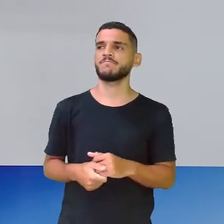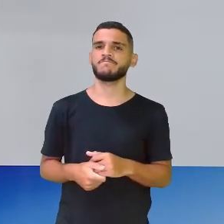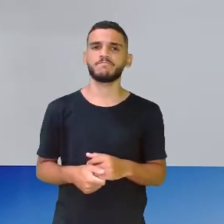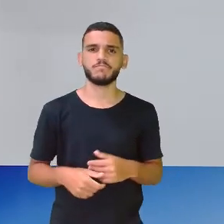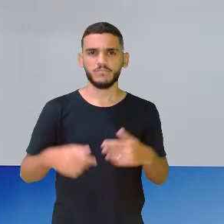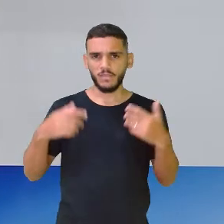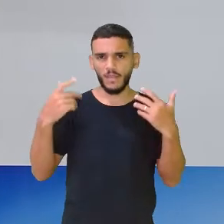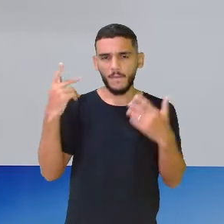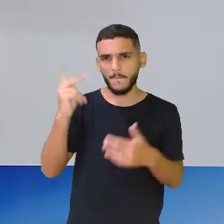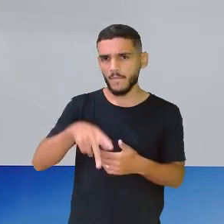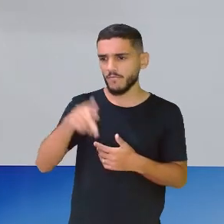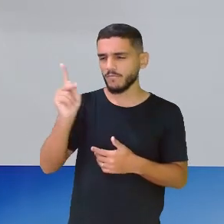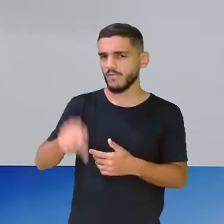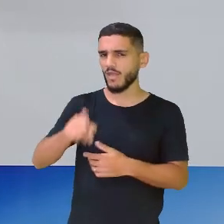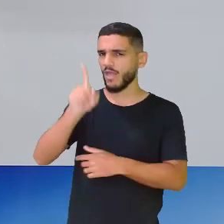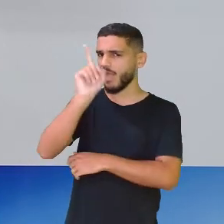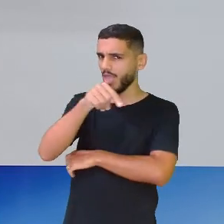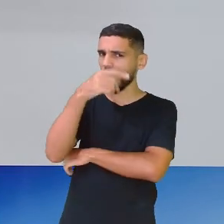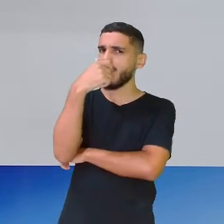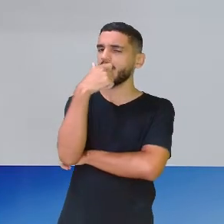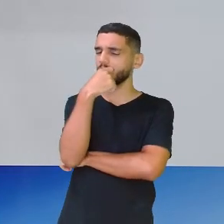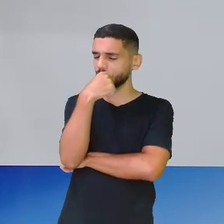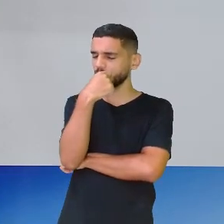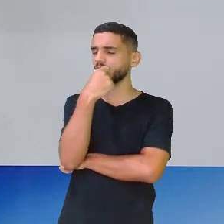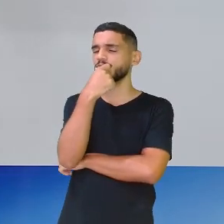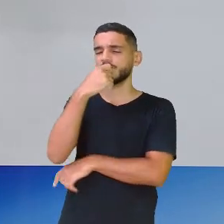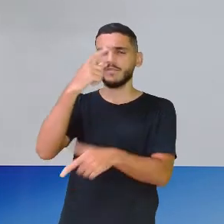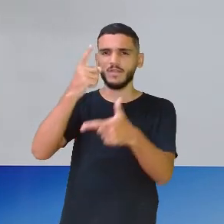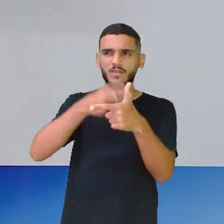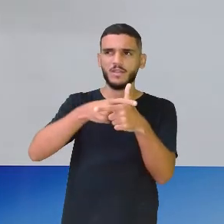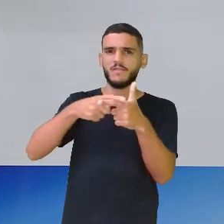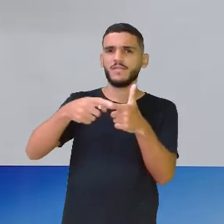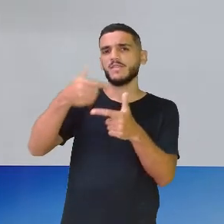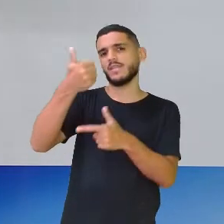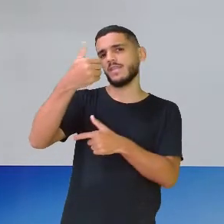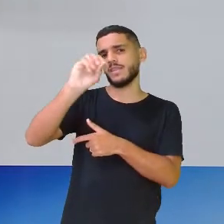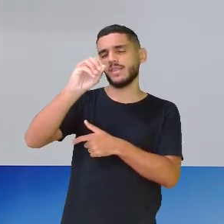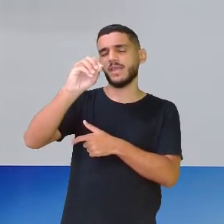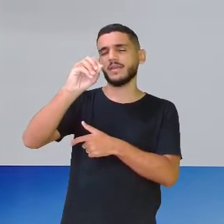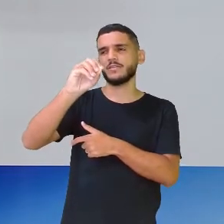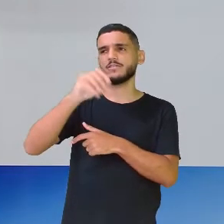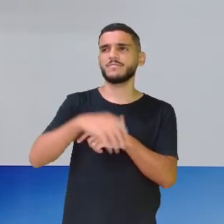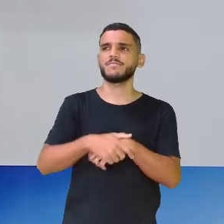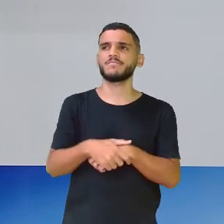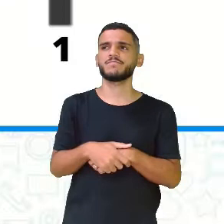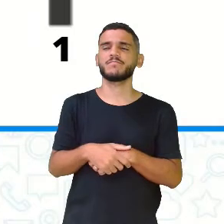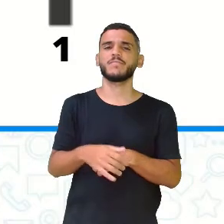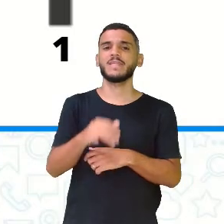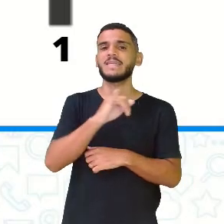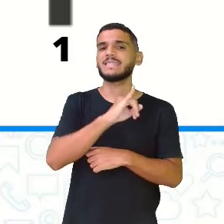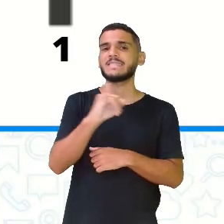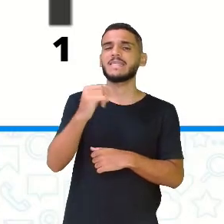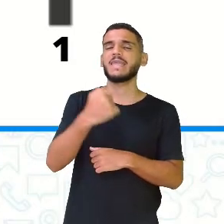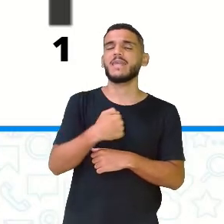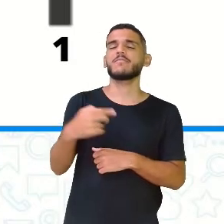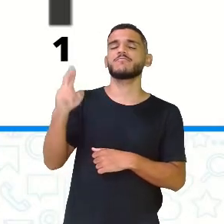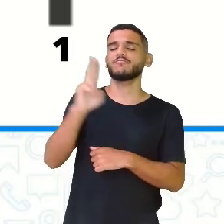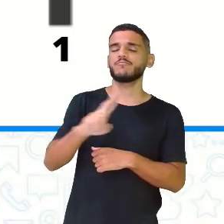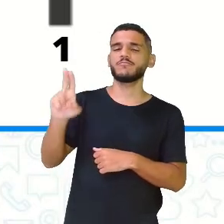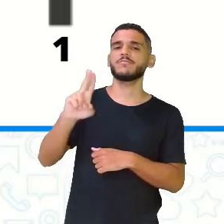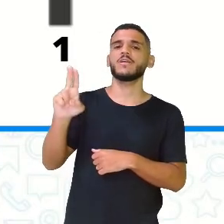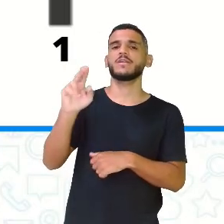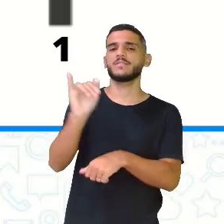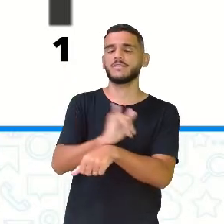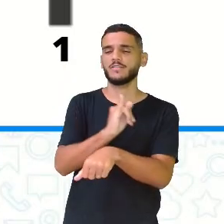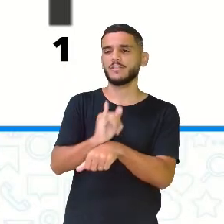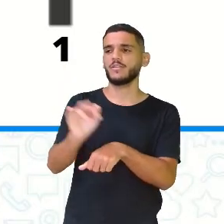Professora, é isso mesmo? É, dividir em 10 partes. Se eu pegar esse real que já está